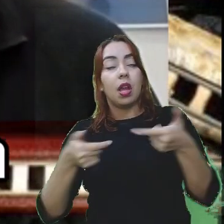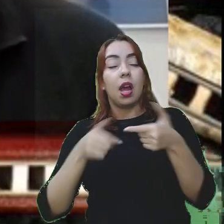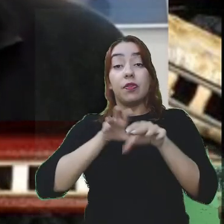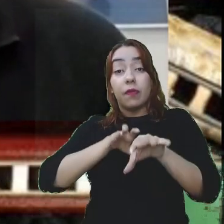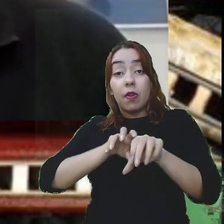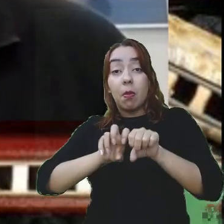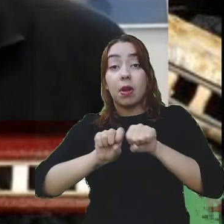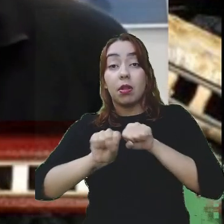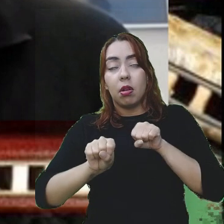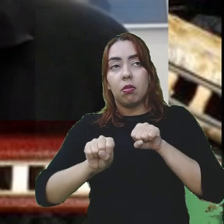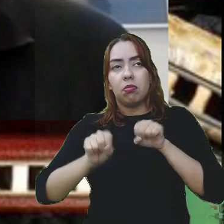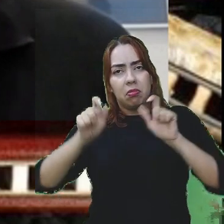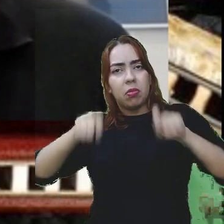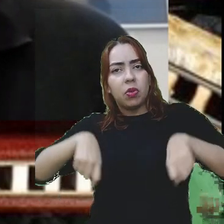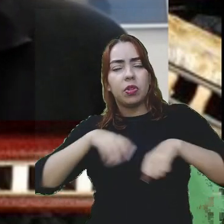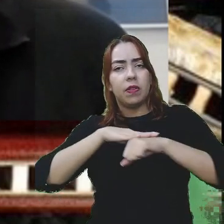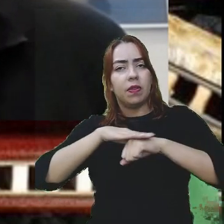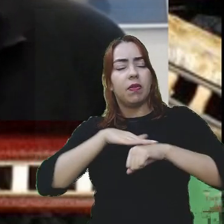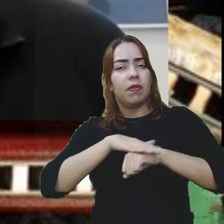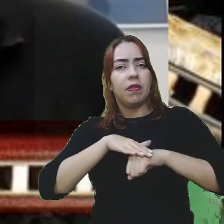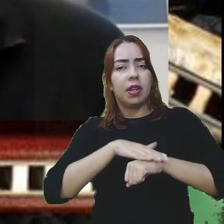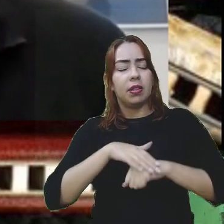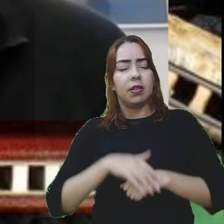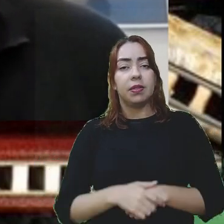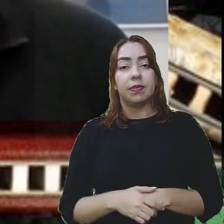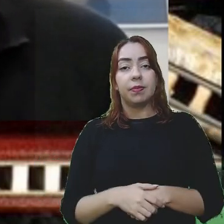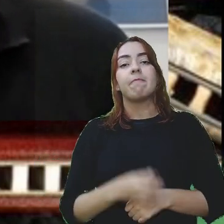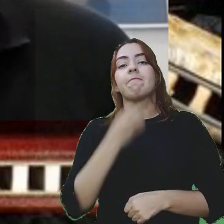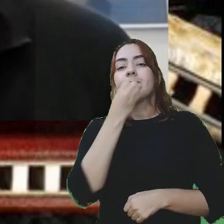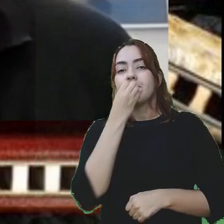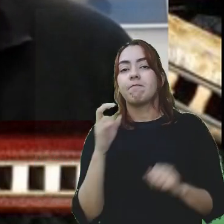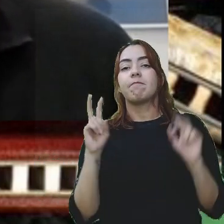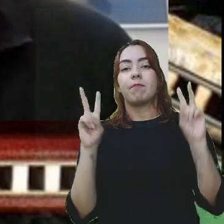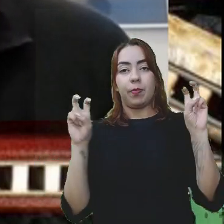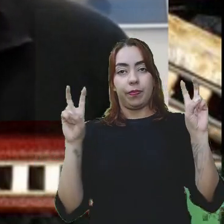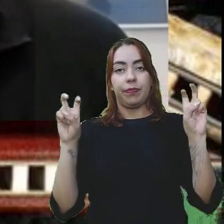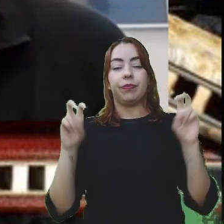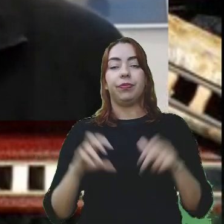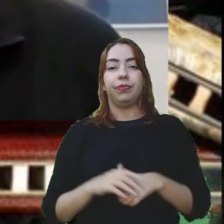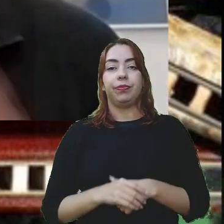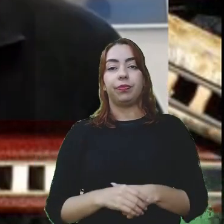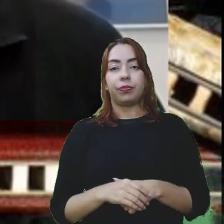do artista? Muito boa questão. A gente pode